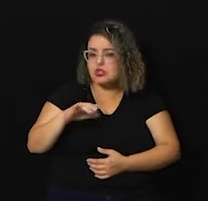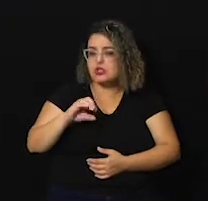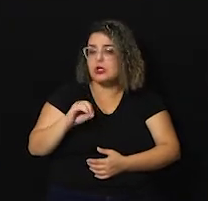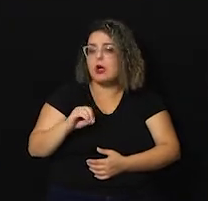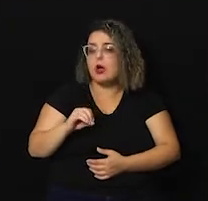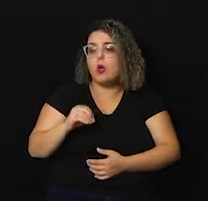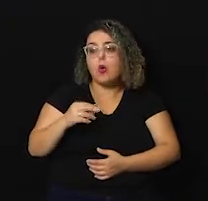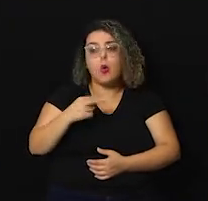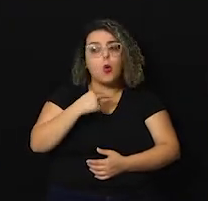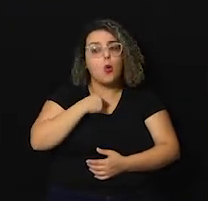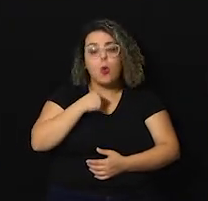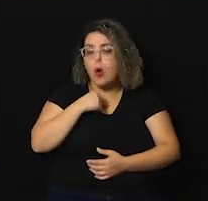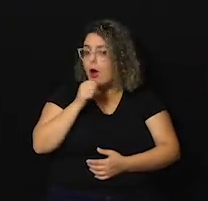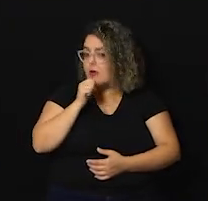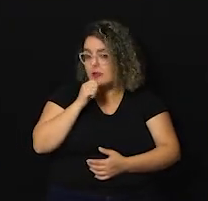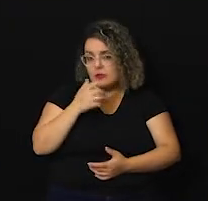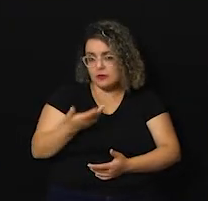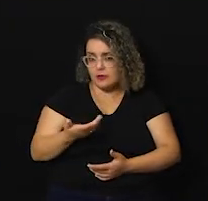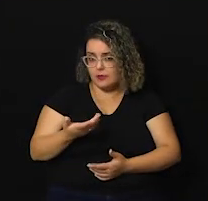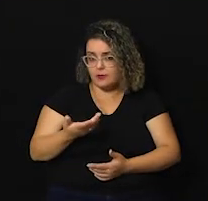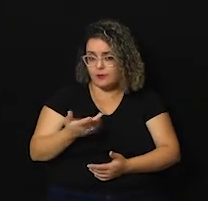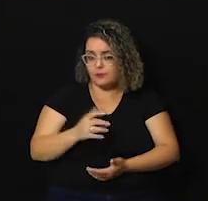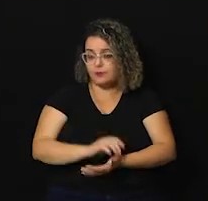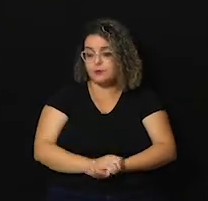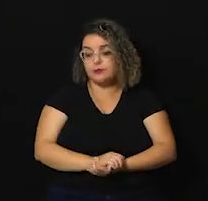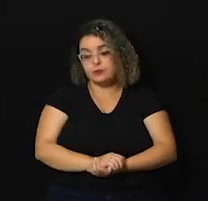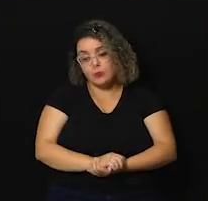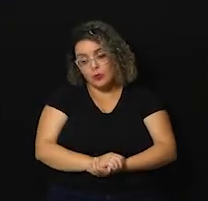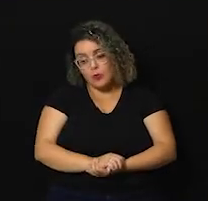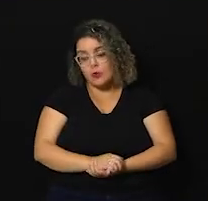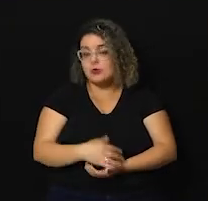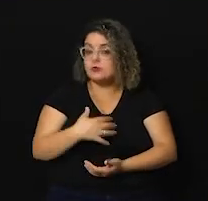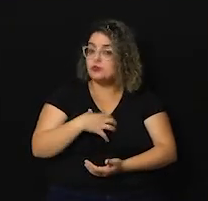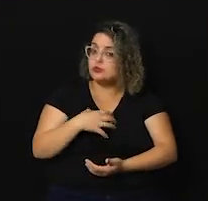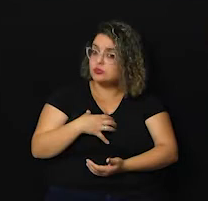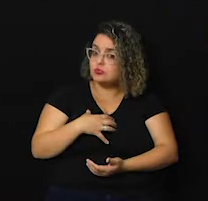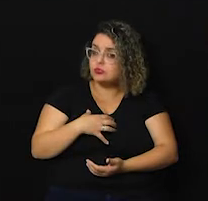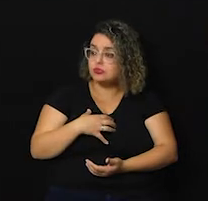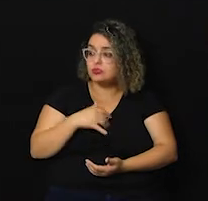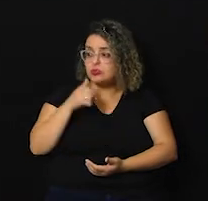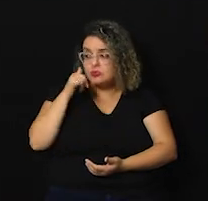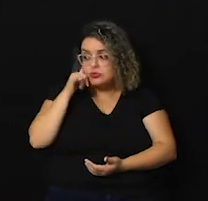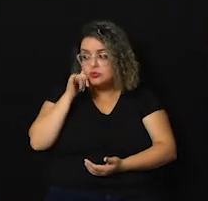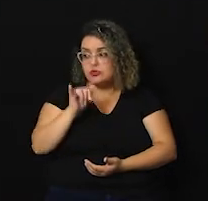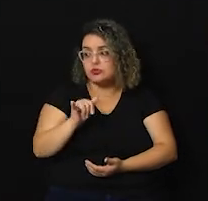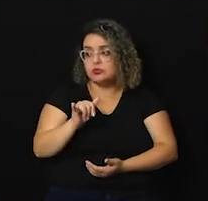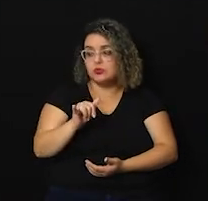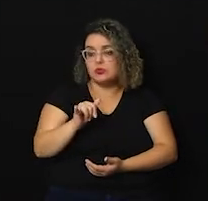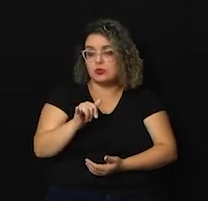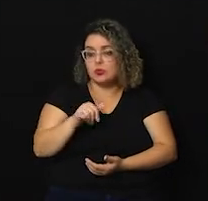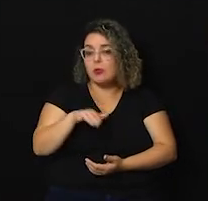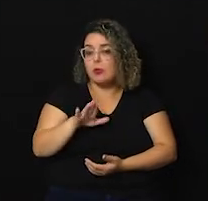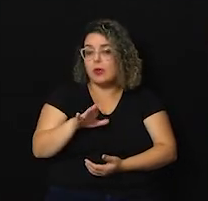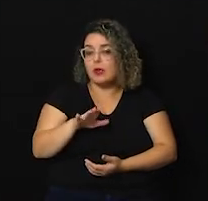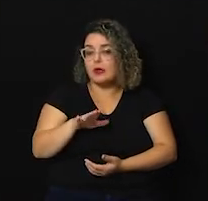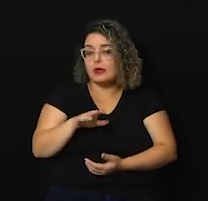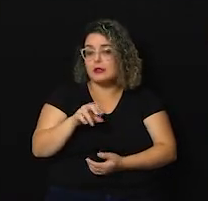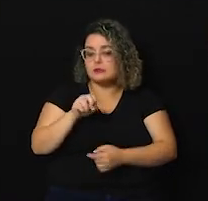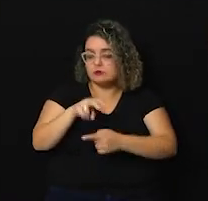Olha, os controles biológicos são uma maneira de você evitar o uso de substâncias muito mais